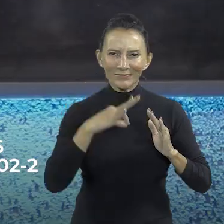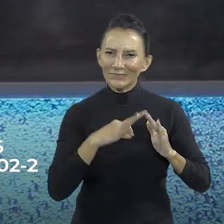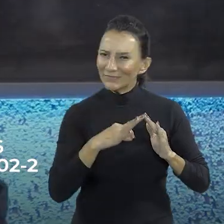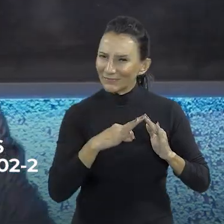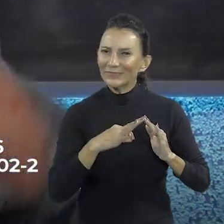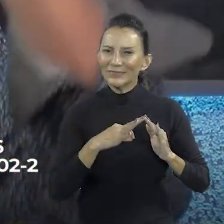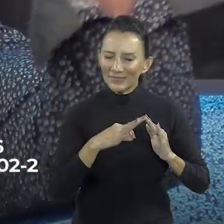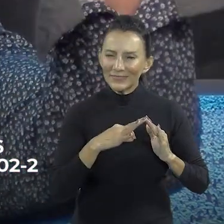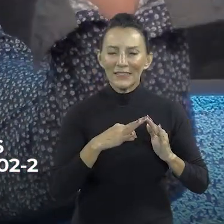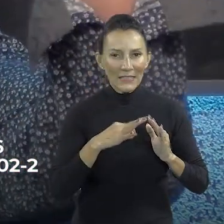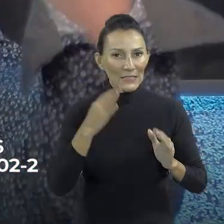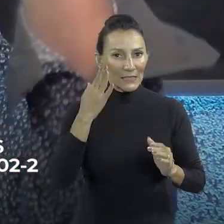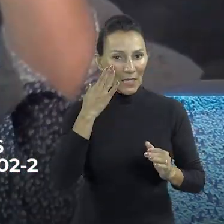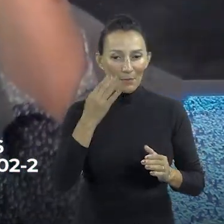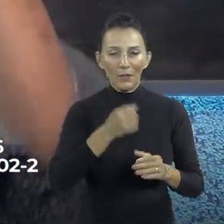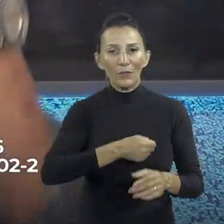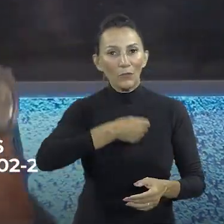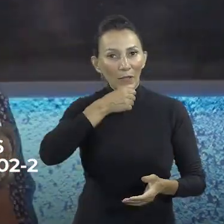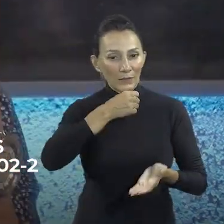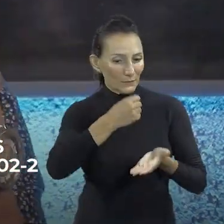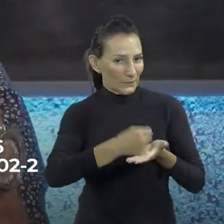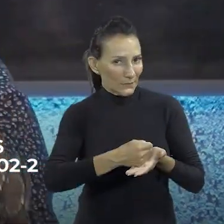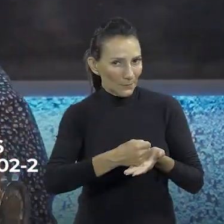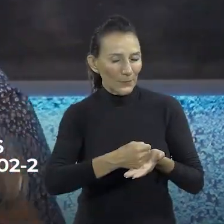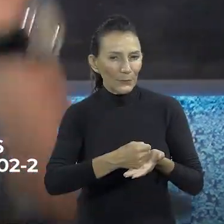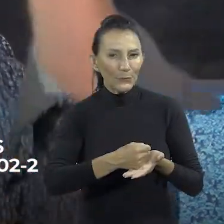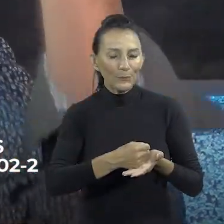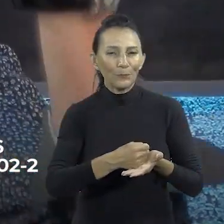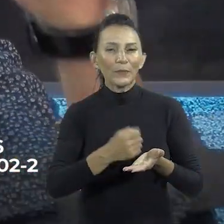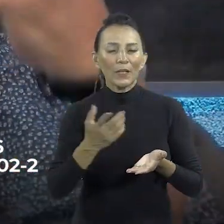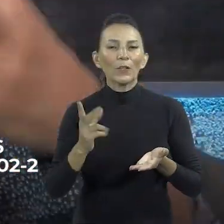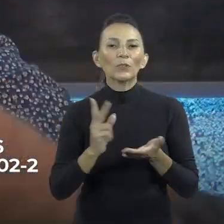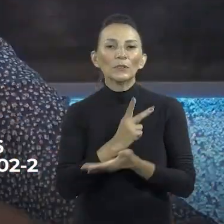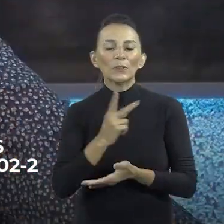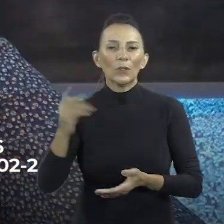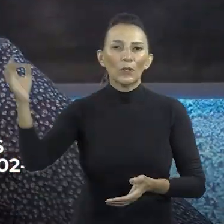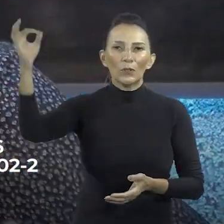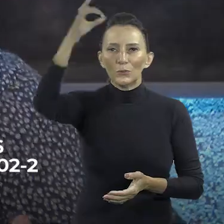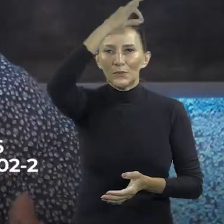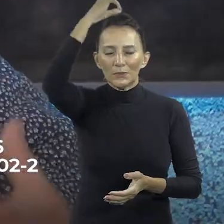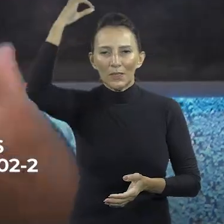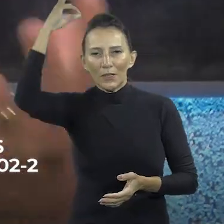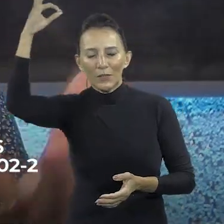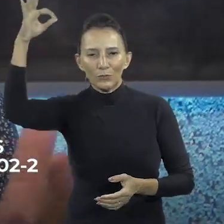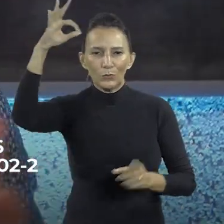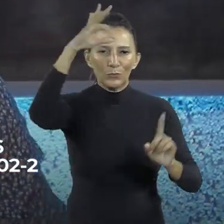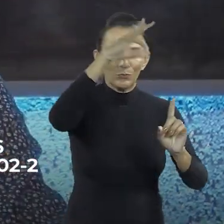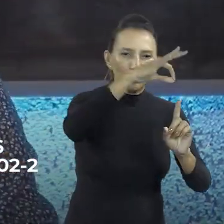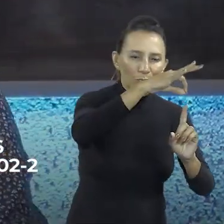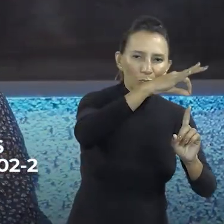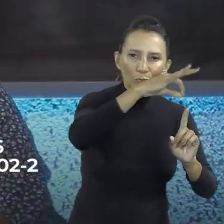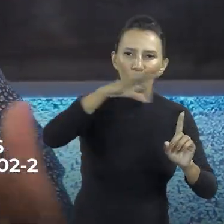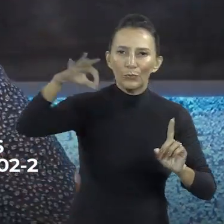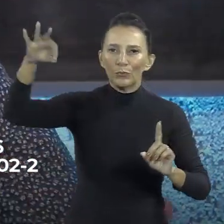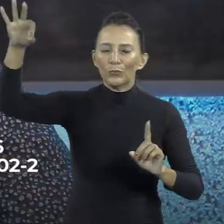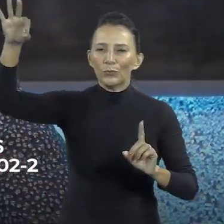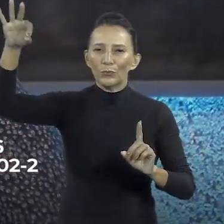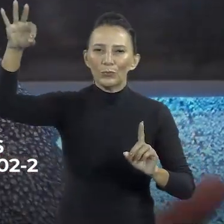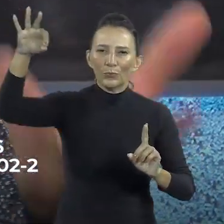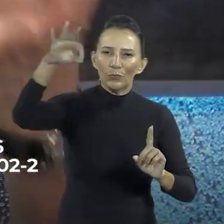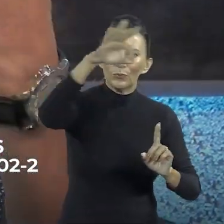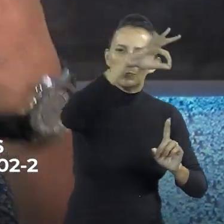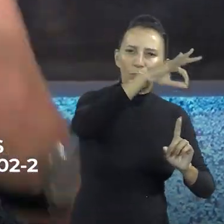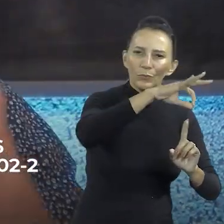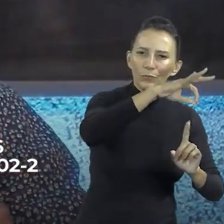de Jesus, o Espírito Santo vinha e voltava. A pessoa era cheia do Espírito Santo, mas o Espírito Santo